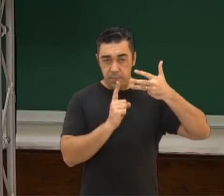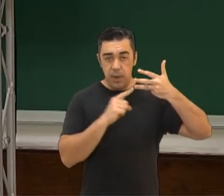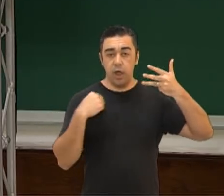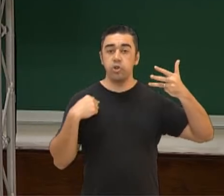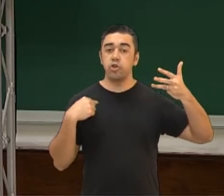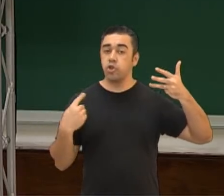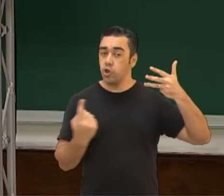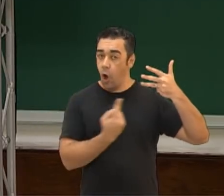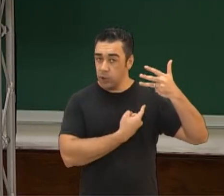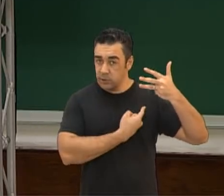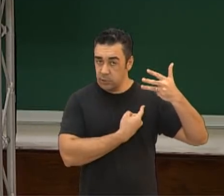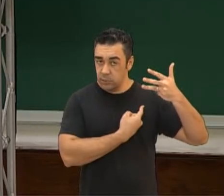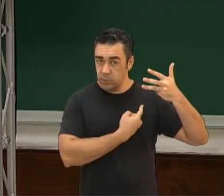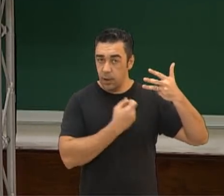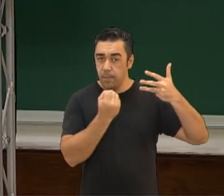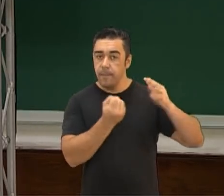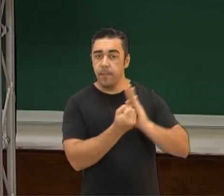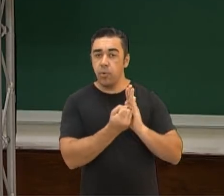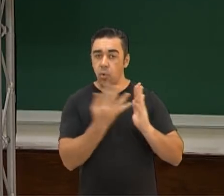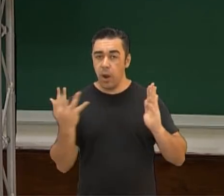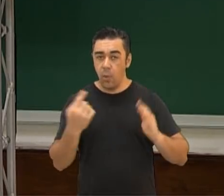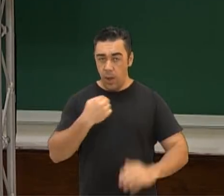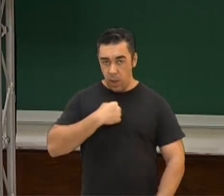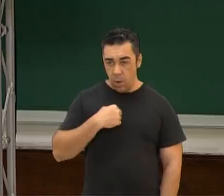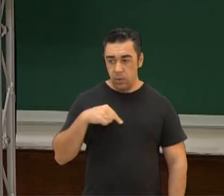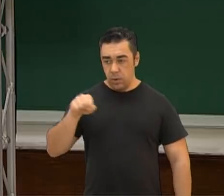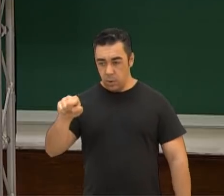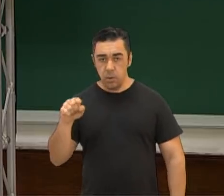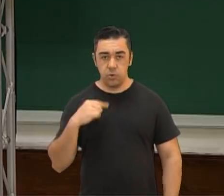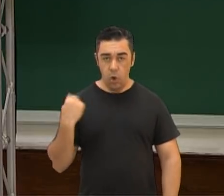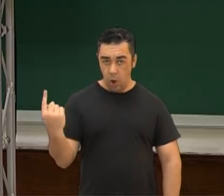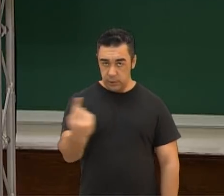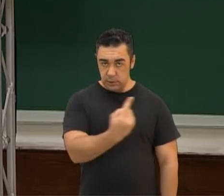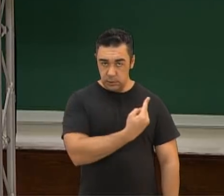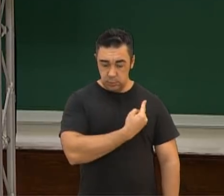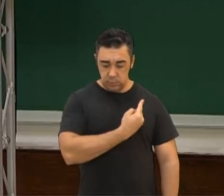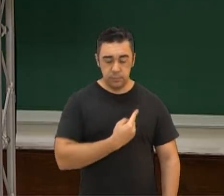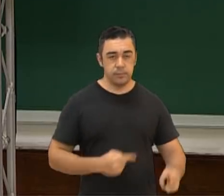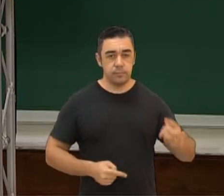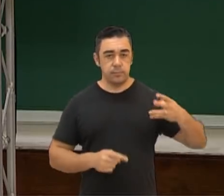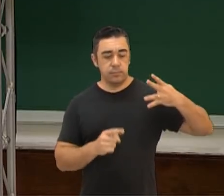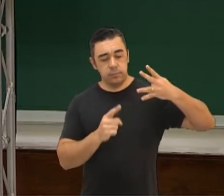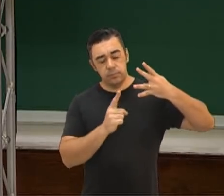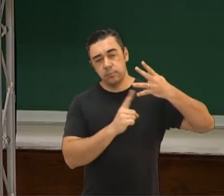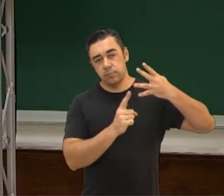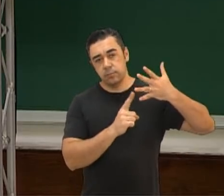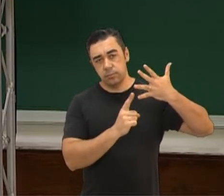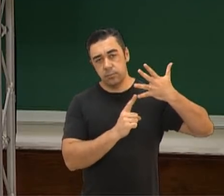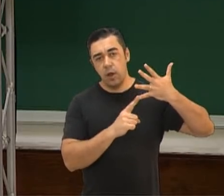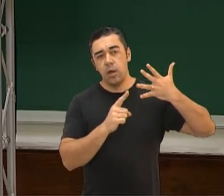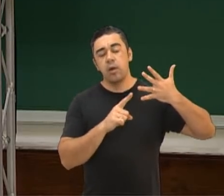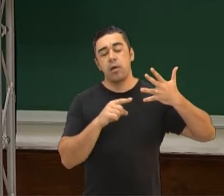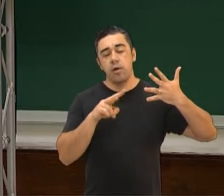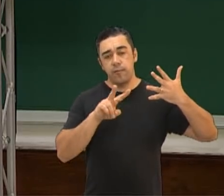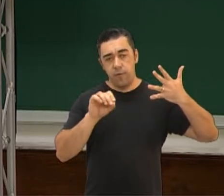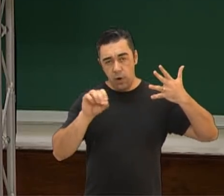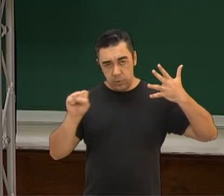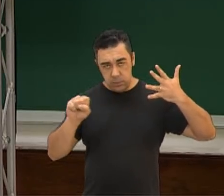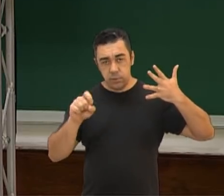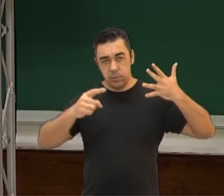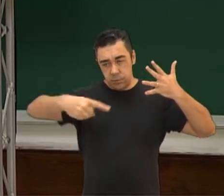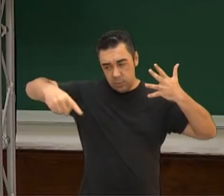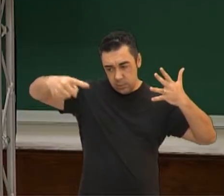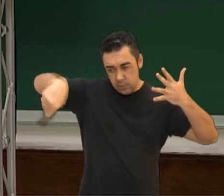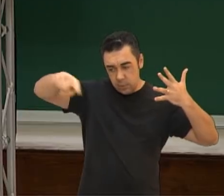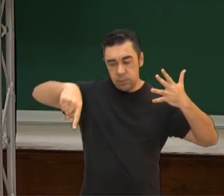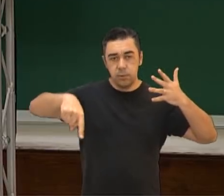nós, que subentende a presença de eu e mais alguém, por isso somos nós, né? A segunda do plural é vós e a terceira pessoa do plural é